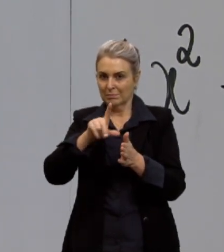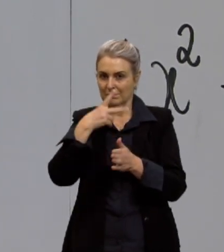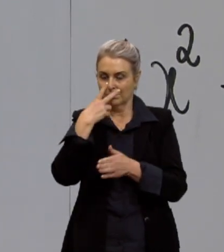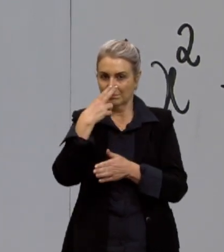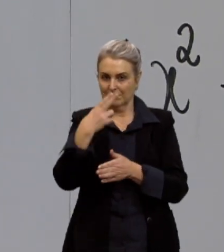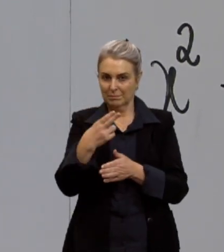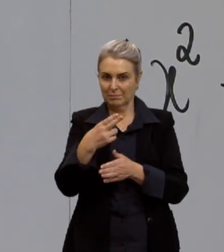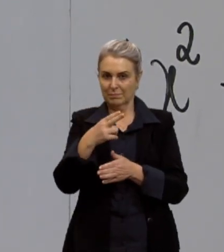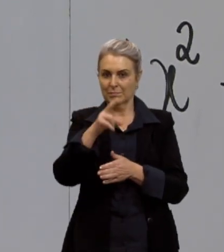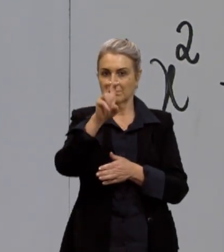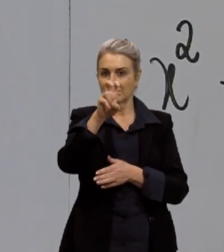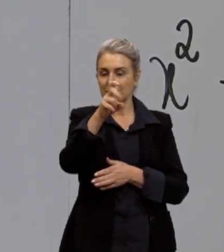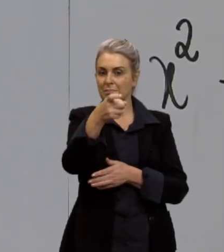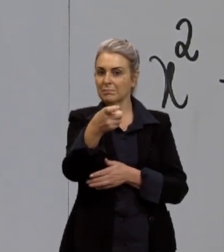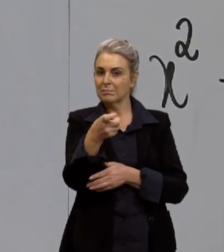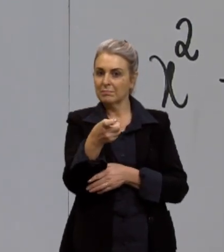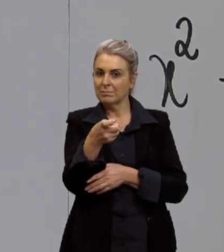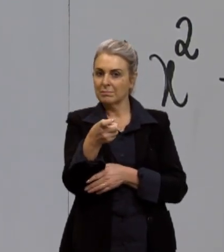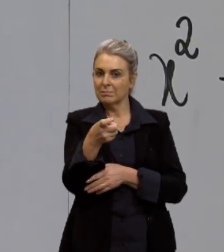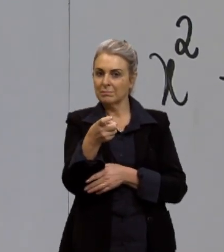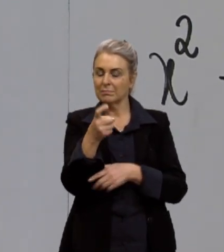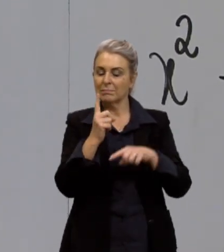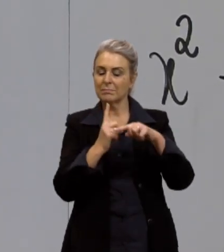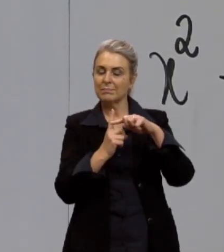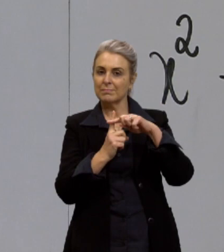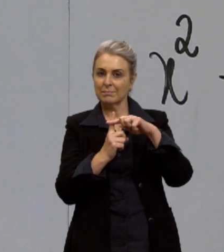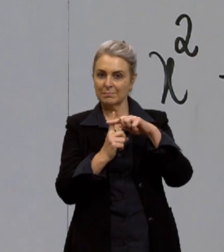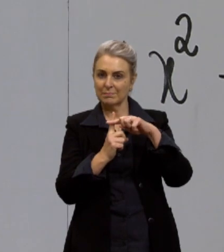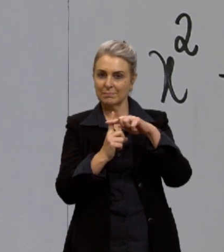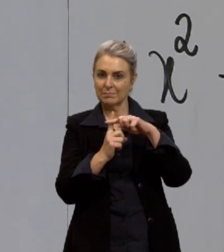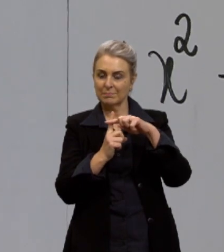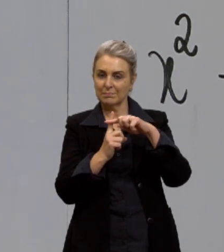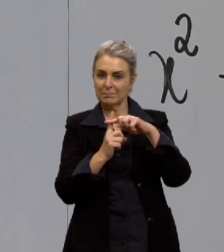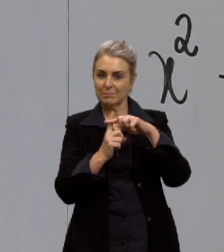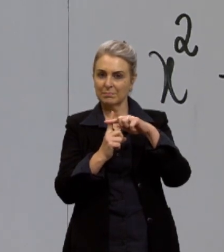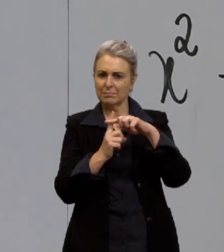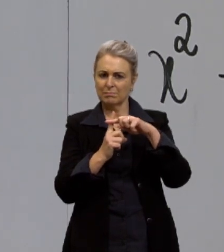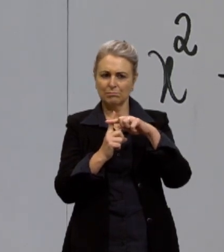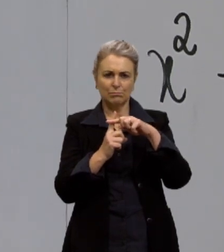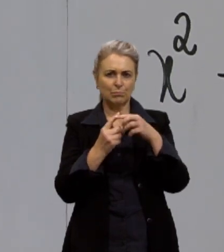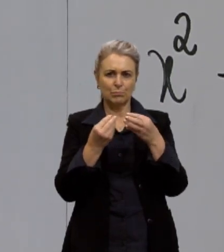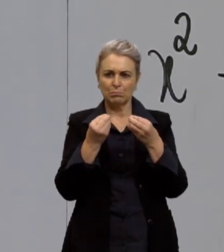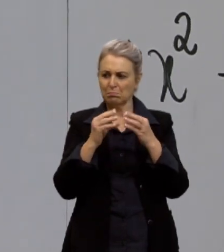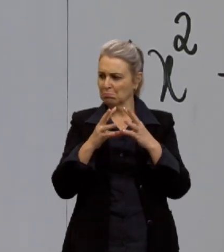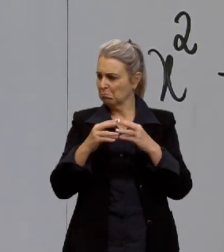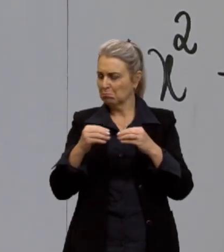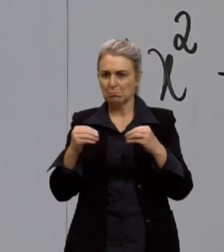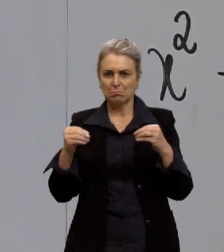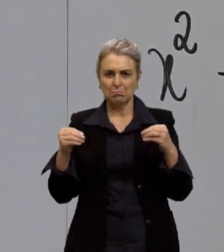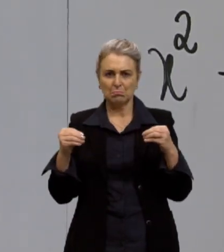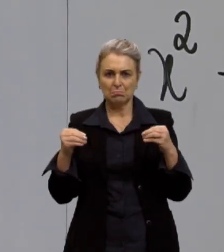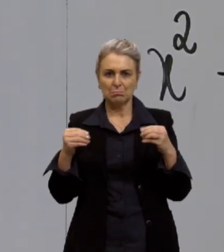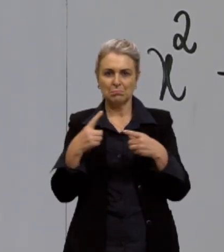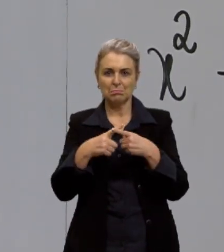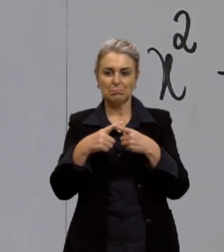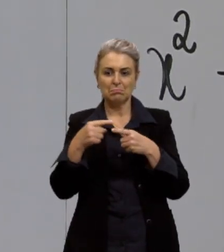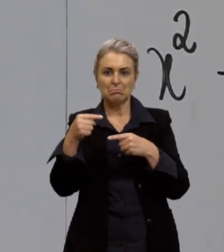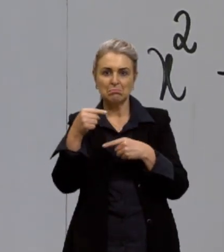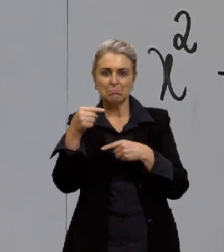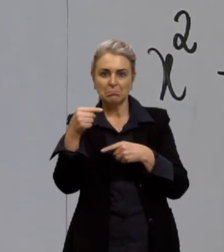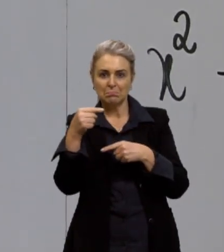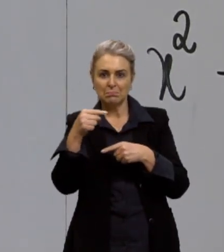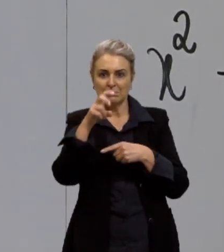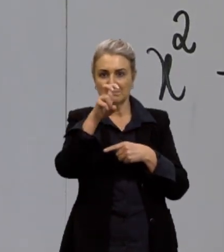esse 5x é o quê? Mais, né? Como é que ele some dali? Eu diminuo 5x. Quando